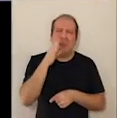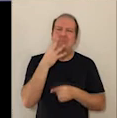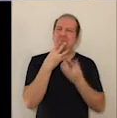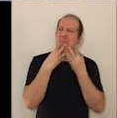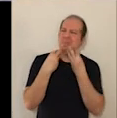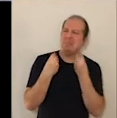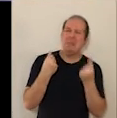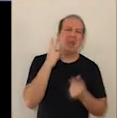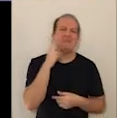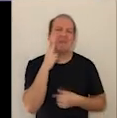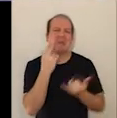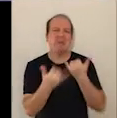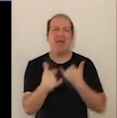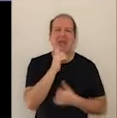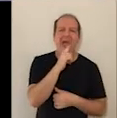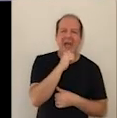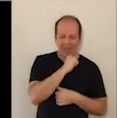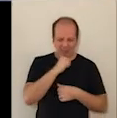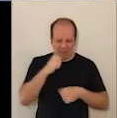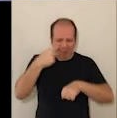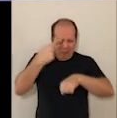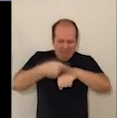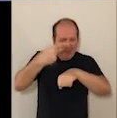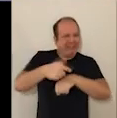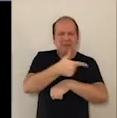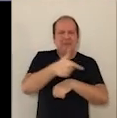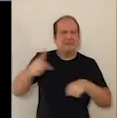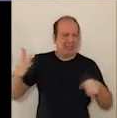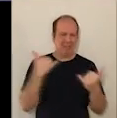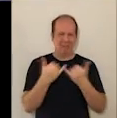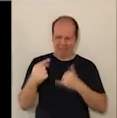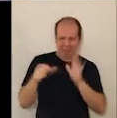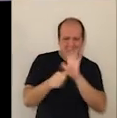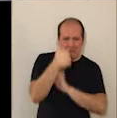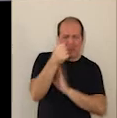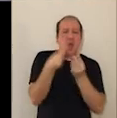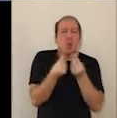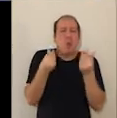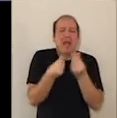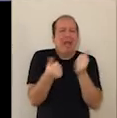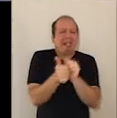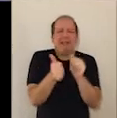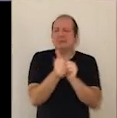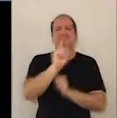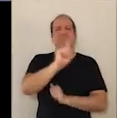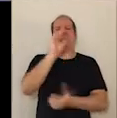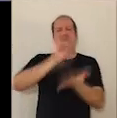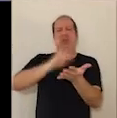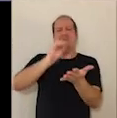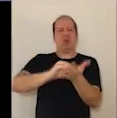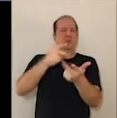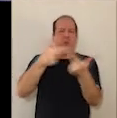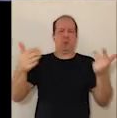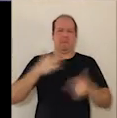vinho. Minha prataria não é maciça. Minhas iguarias não são de primeira. Falta algo na minha